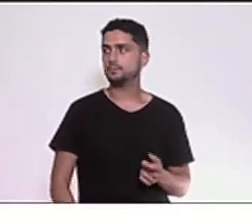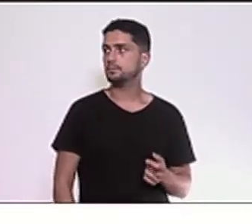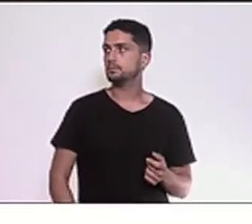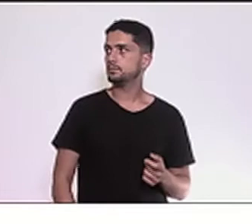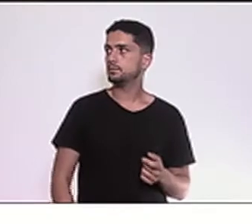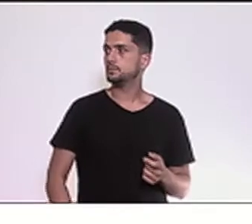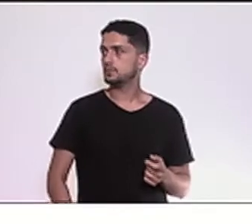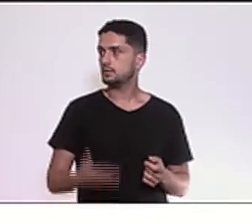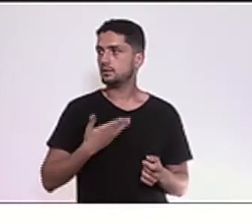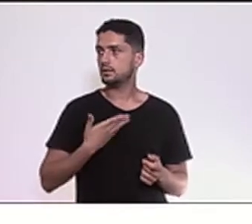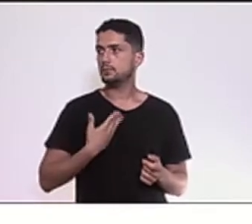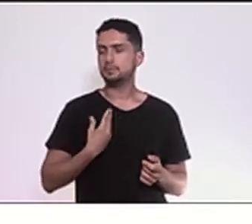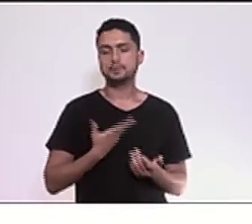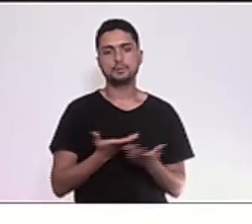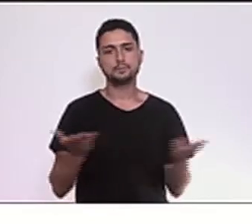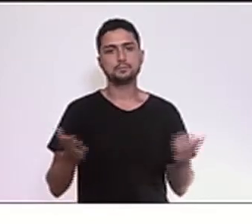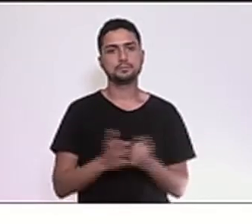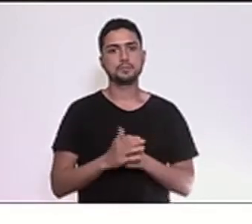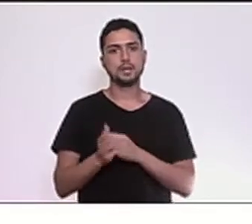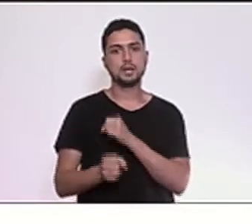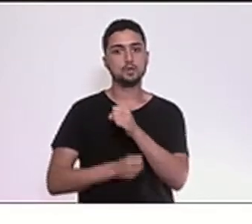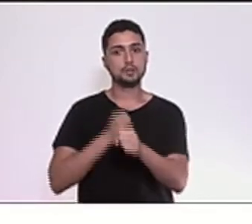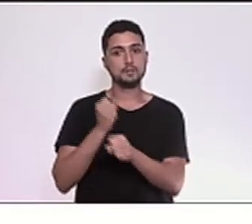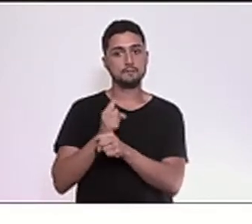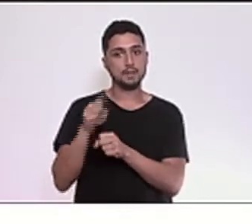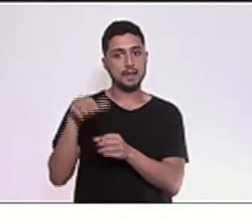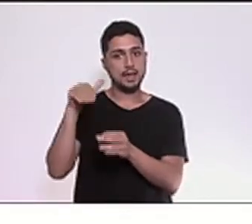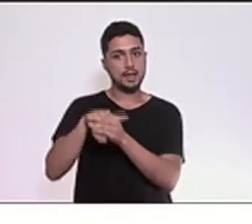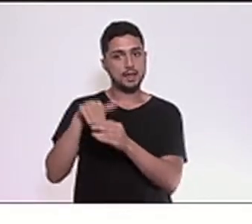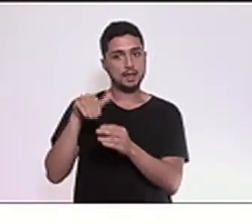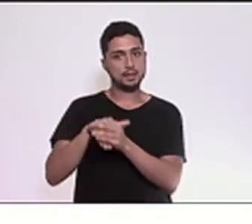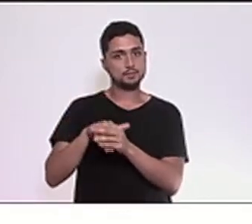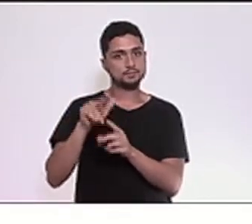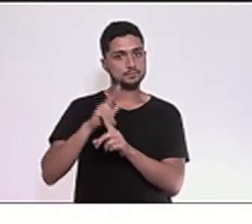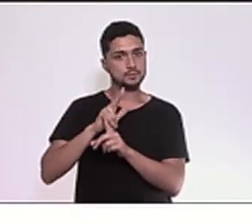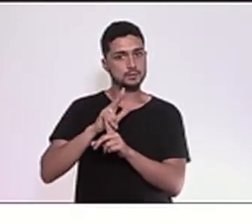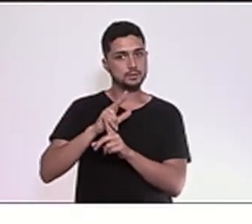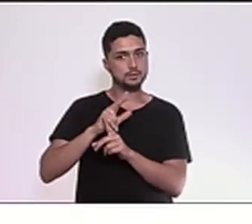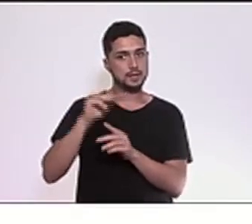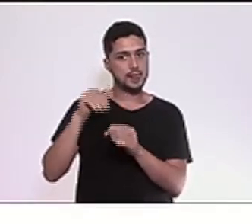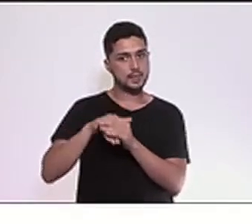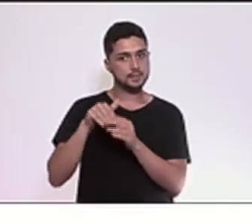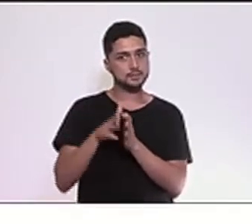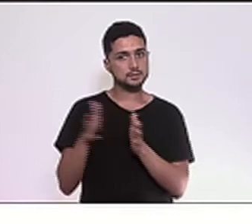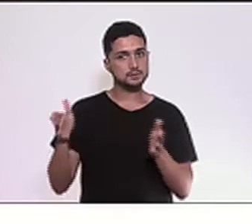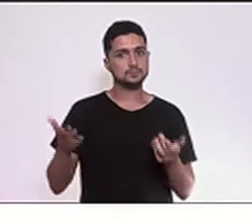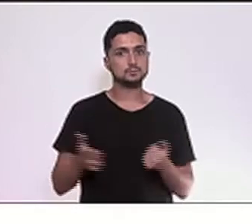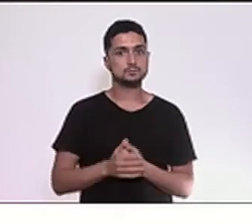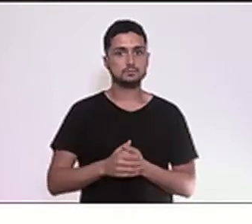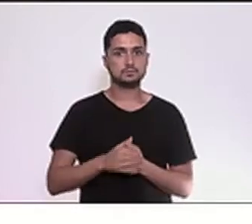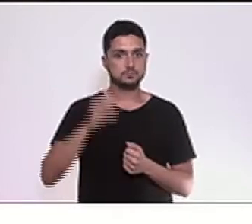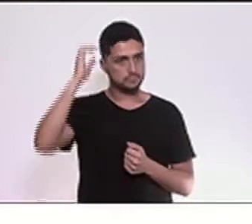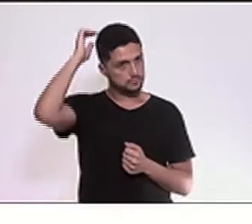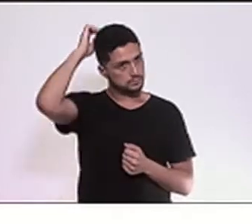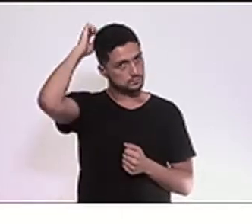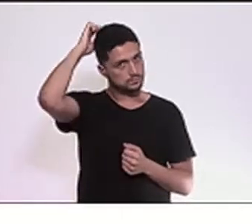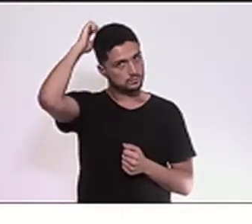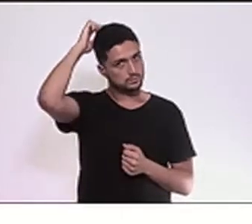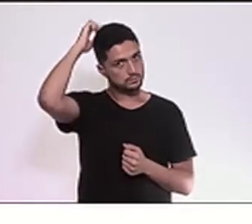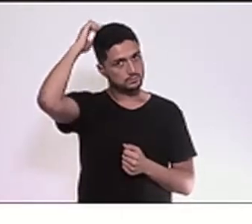colegas parlamentares, ano que vem é ano de eleição. E sem contar